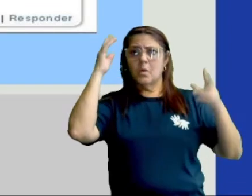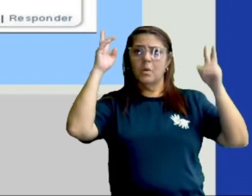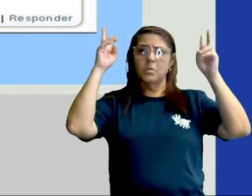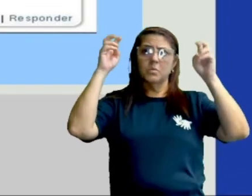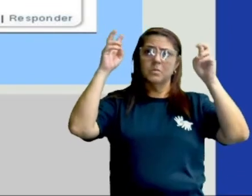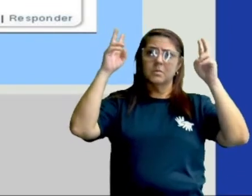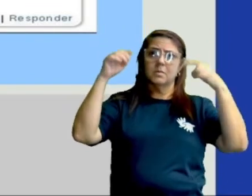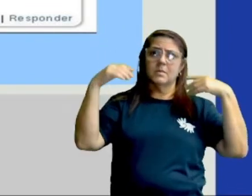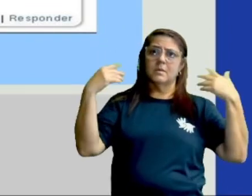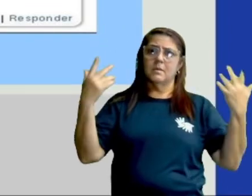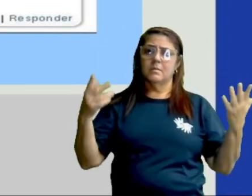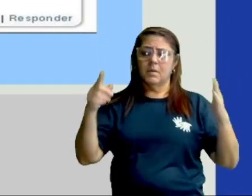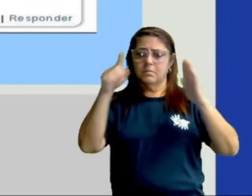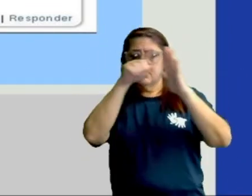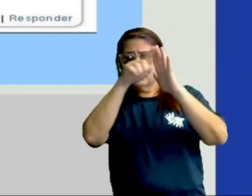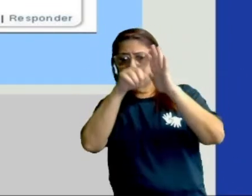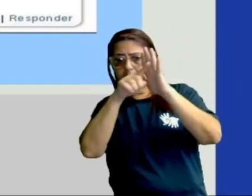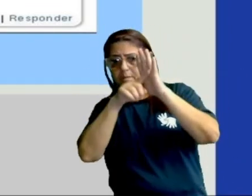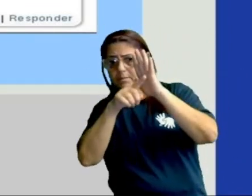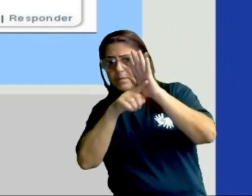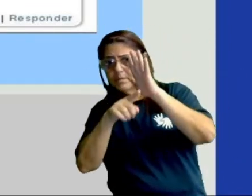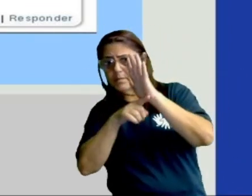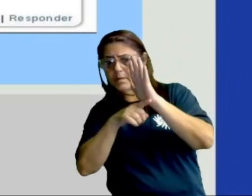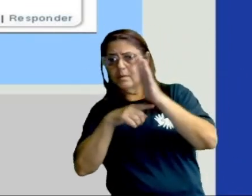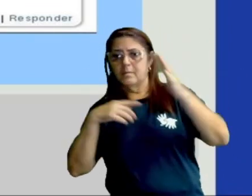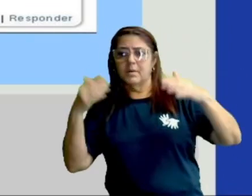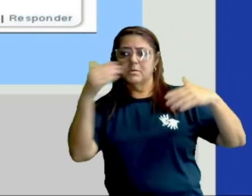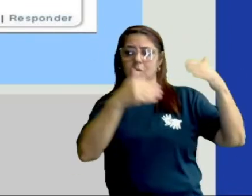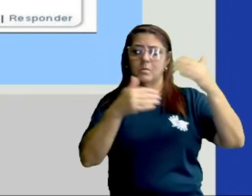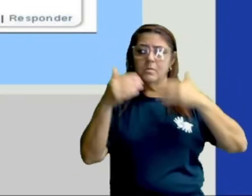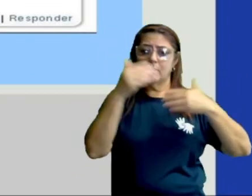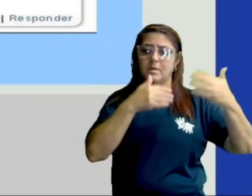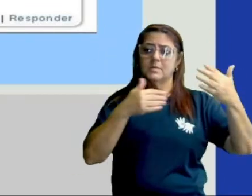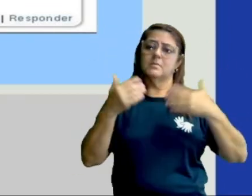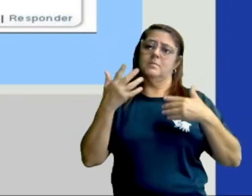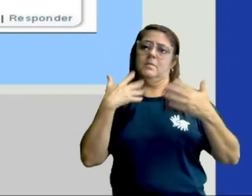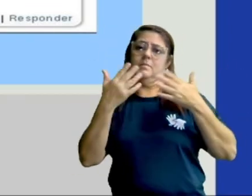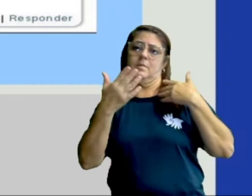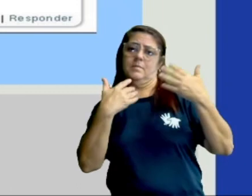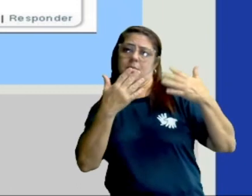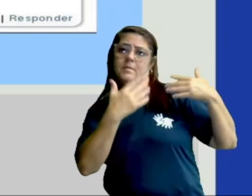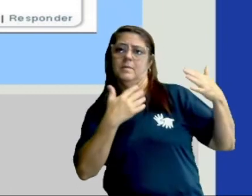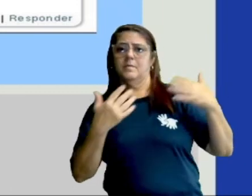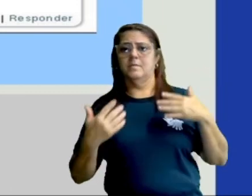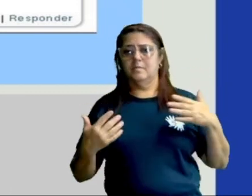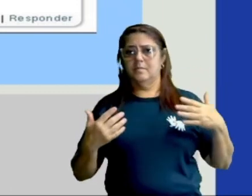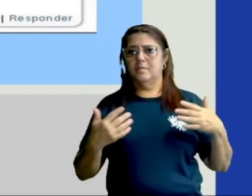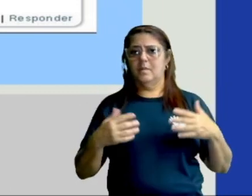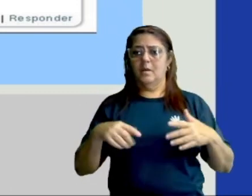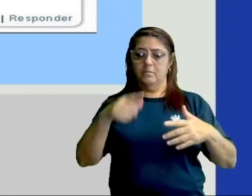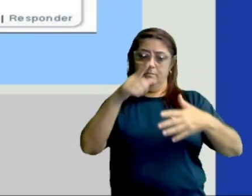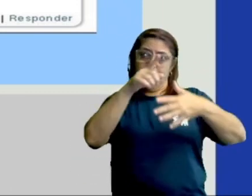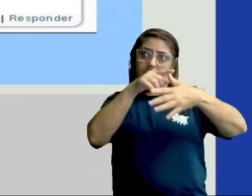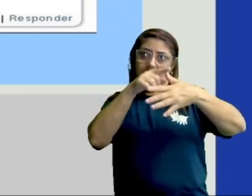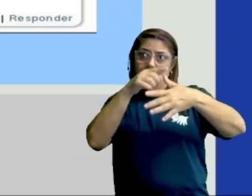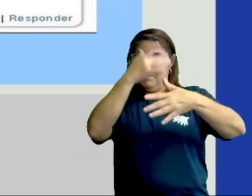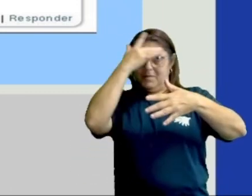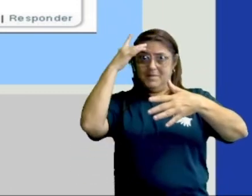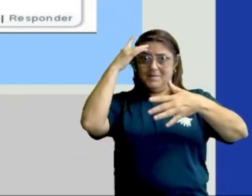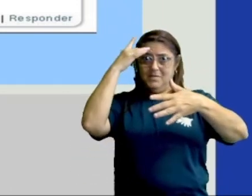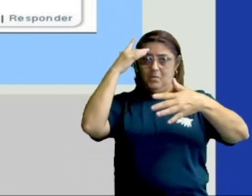lá exposto e as outras pessoas começam a interagir acerca do tema que está sendo